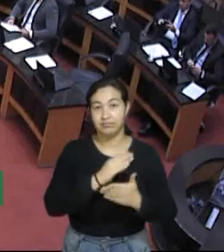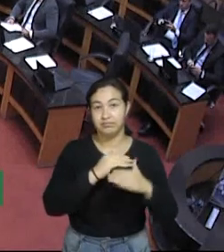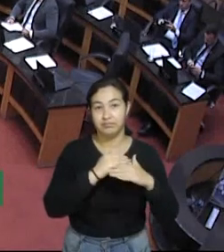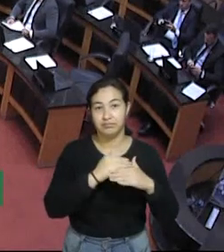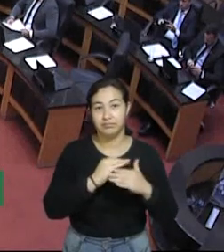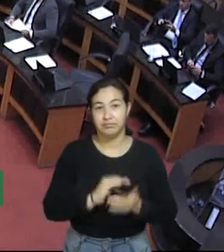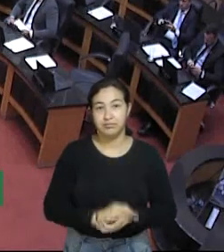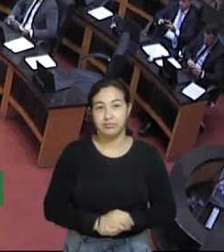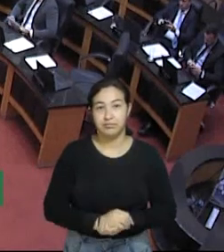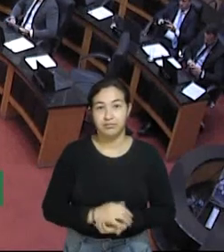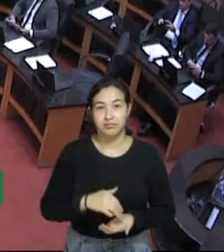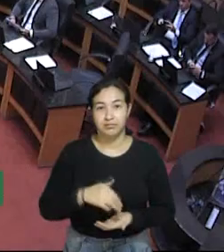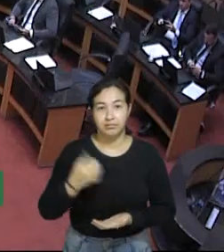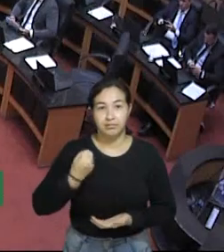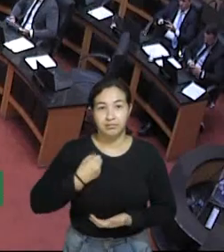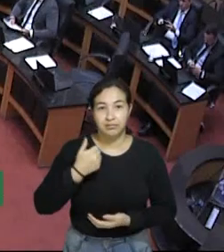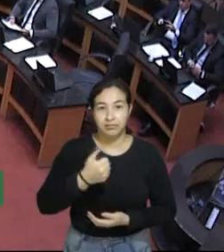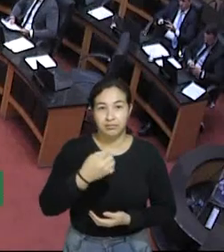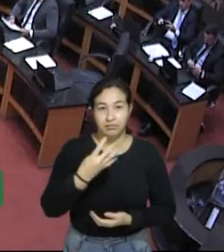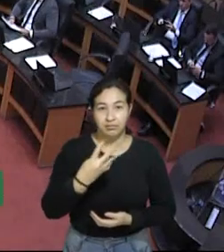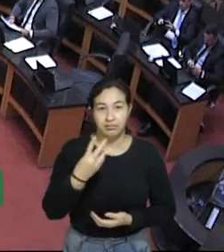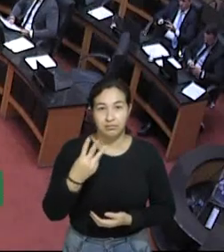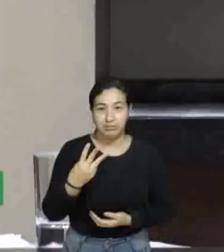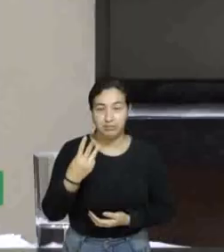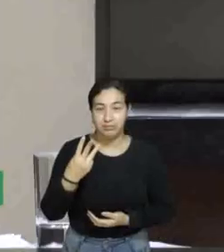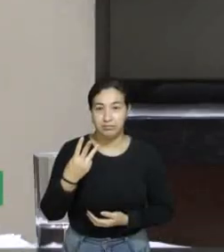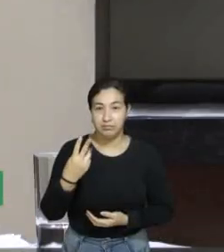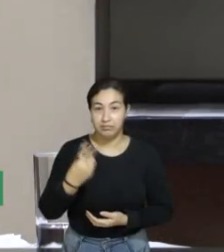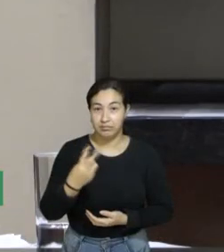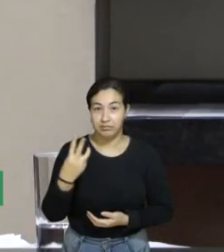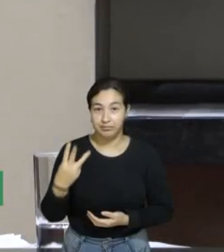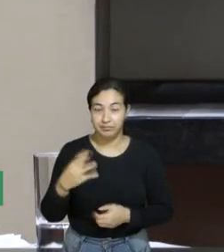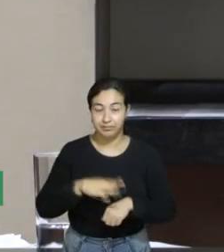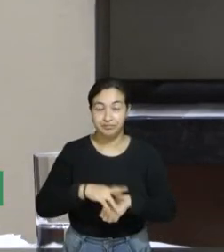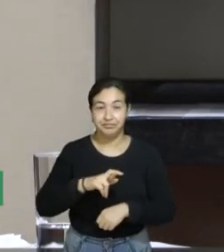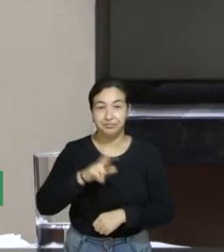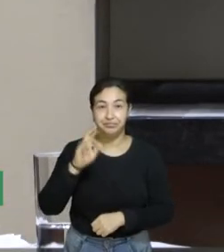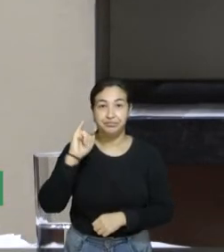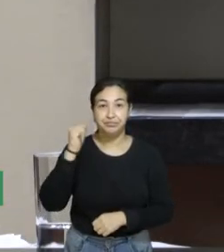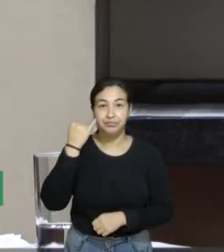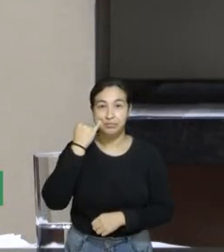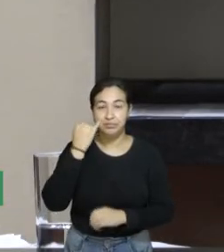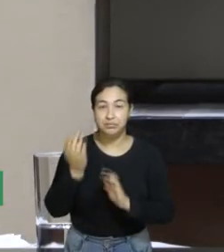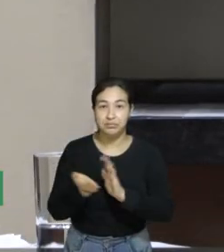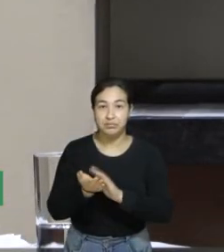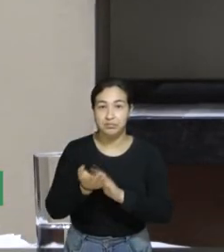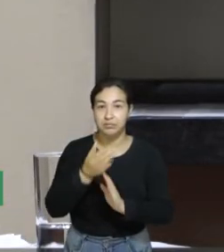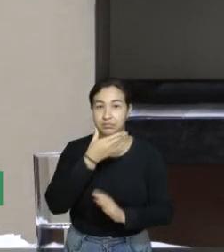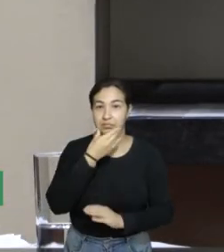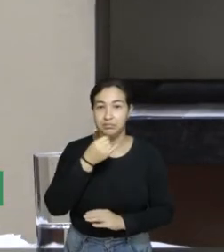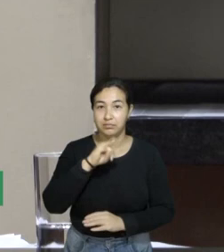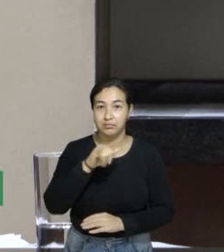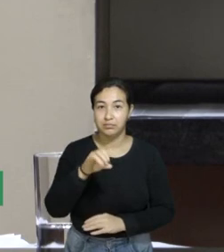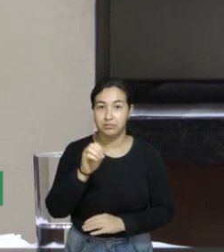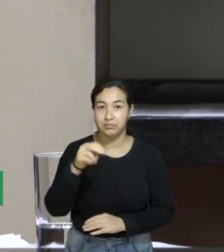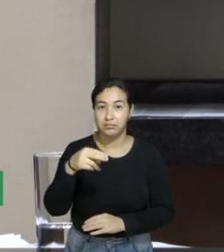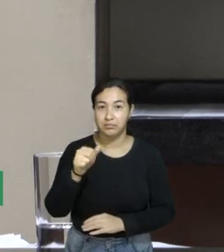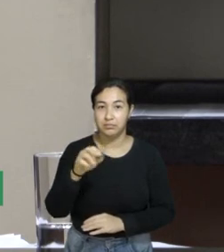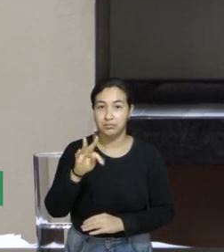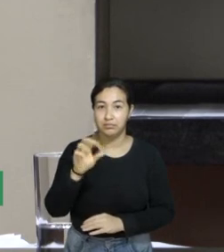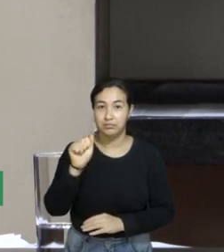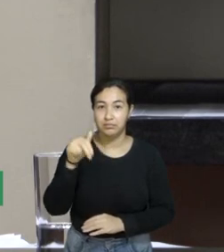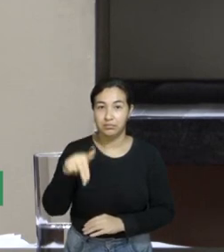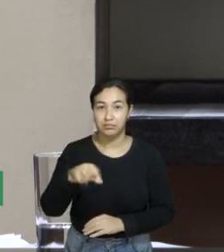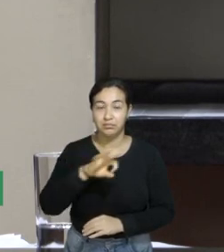por unanimidade. Moção 1423, autor, deputado Gessé Lopes, manifestando aplausos ao senhor Jonathan Oliveira da Silva, policial militar,